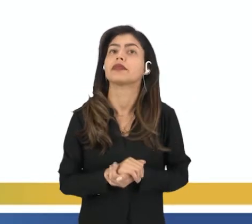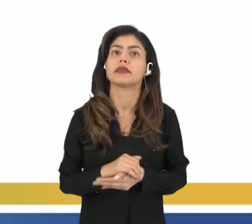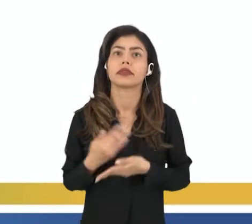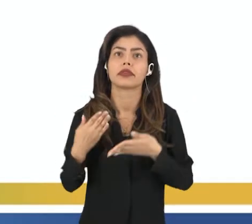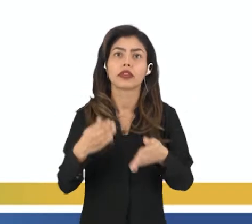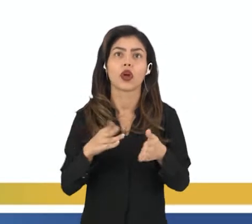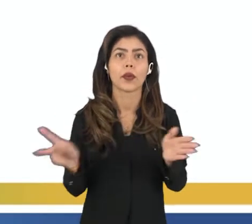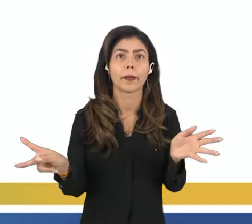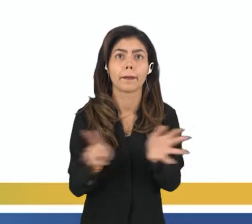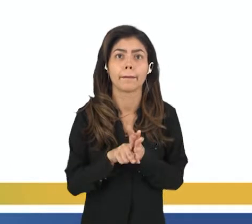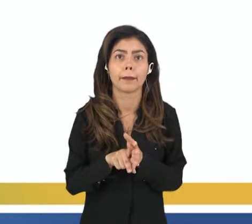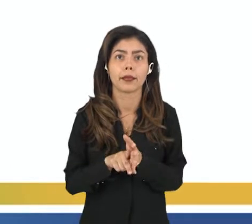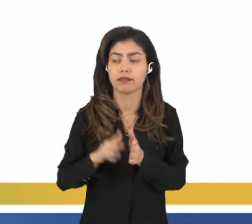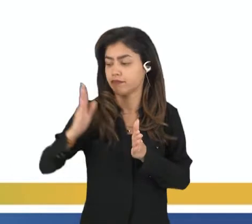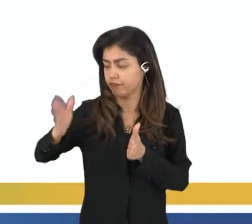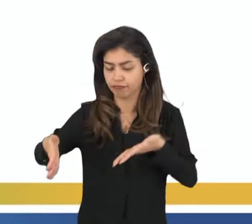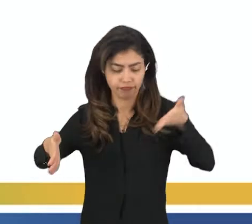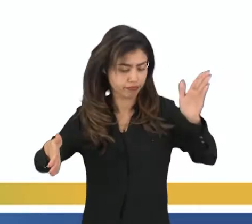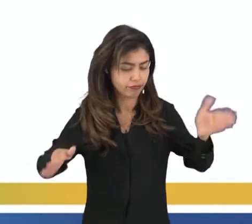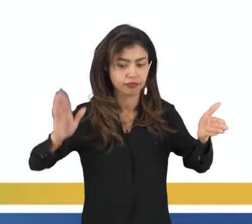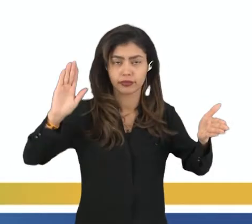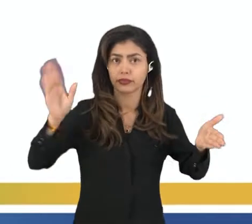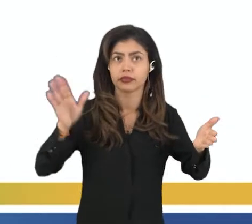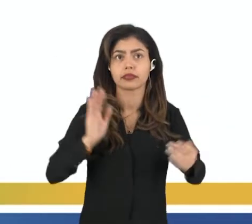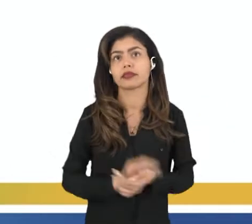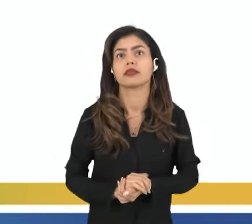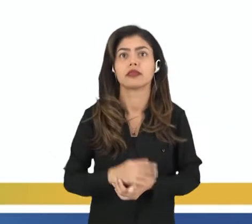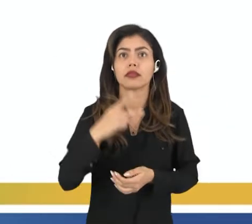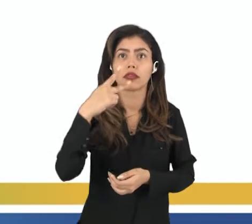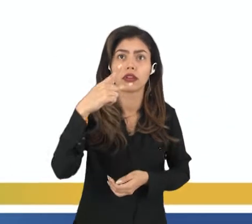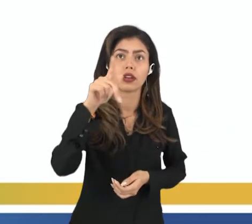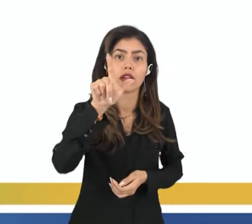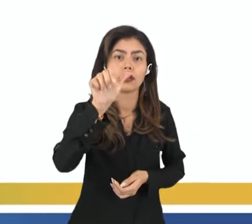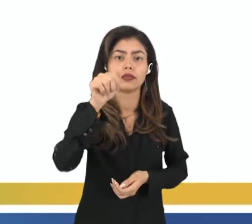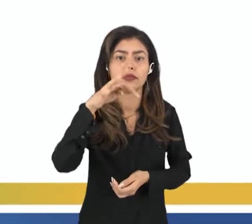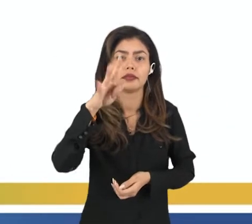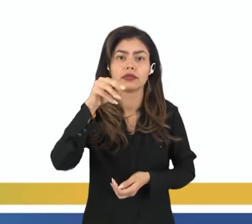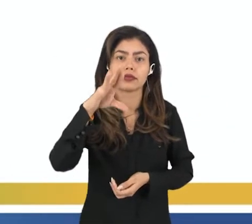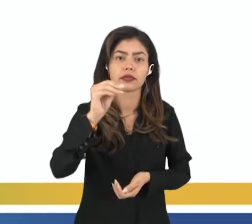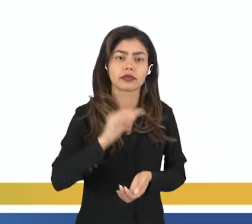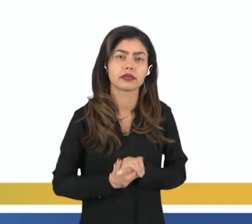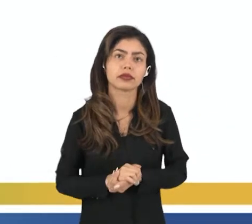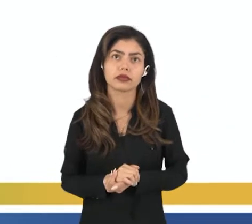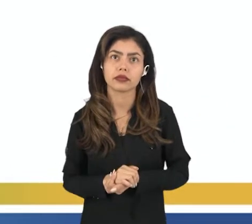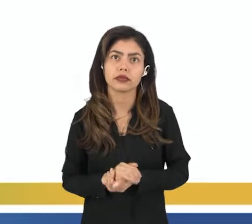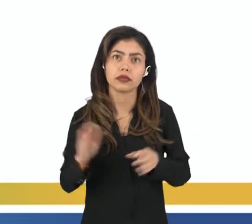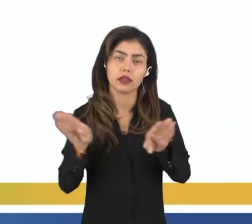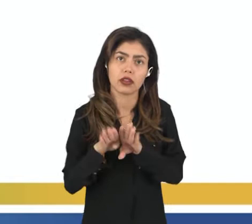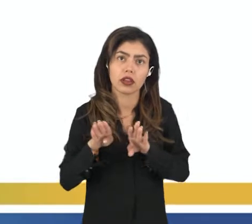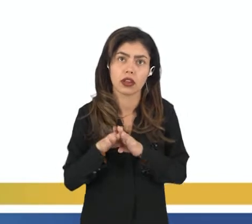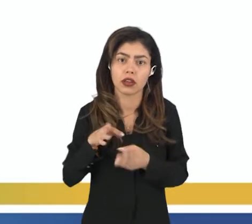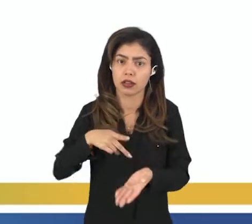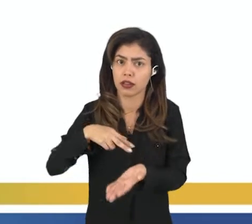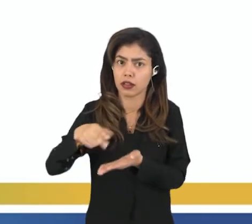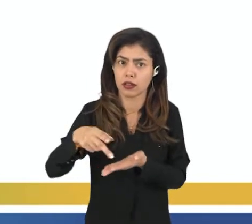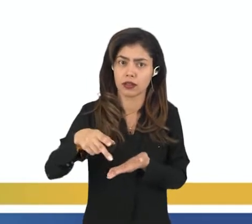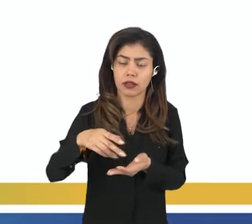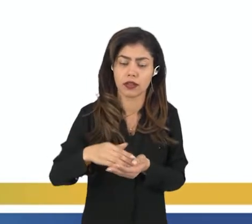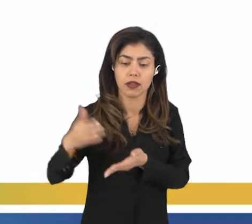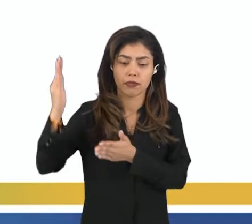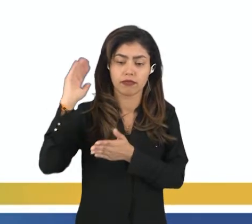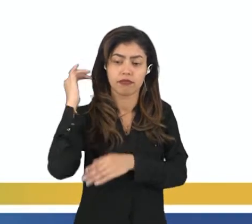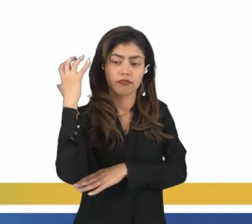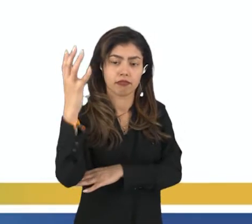com proteções laterais, plataformas mais amplas e as passarelas firmes entre as